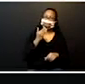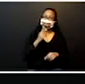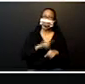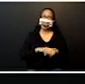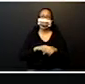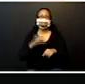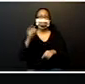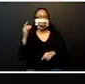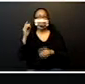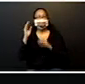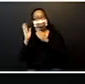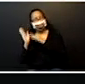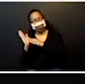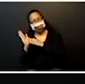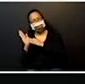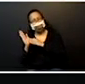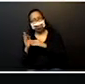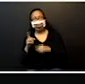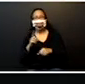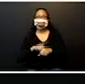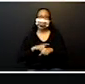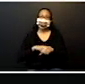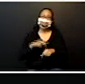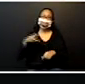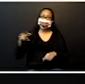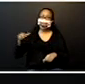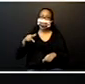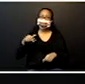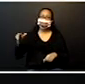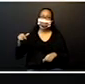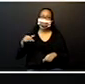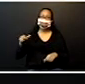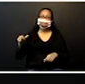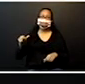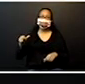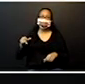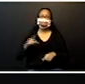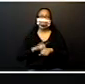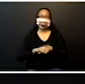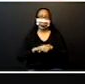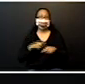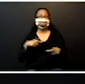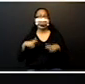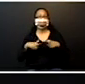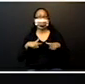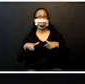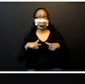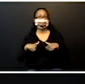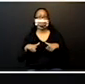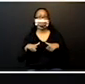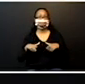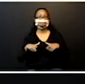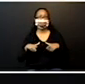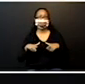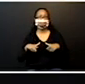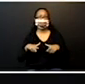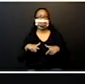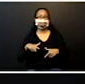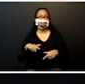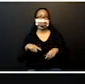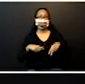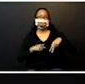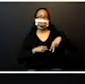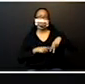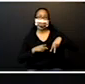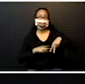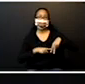dormir. Hora de vadiar, vadiar. Hora de trabalhar, pernas pro ar, que